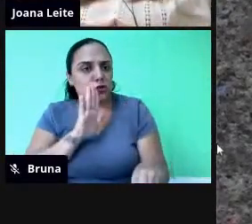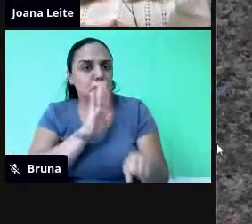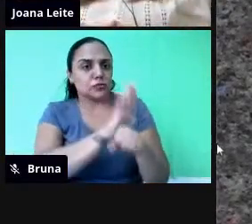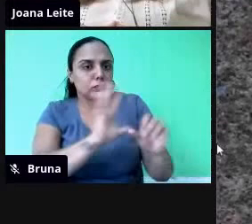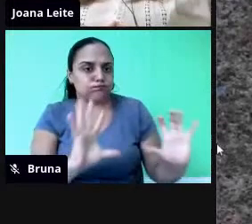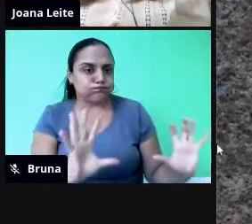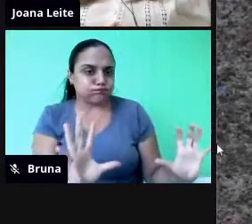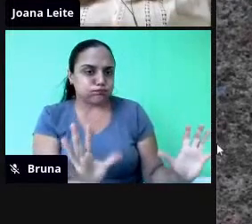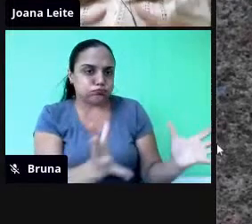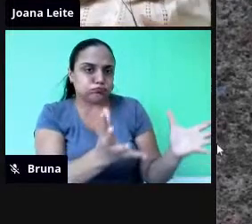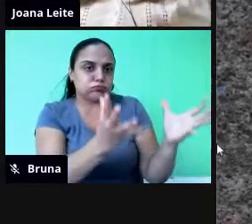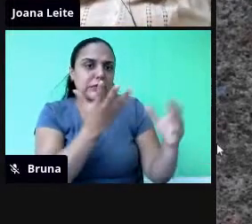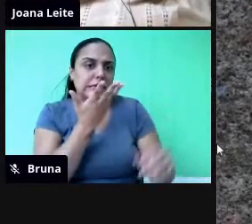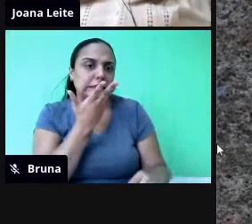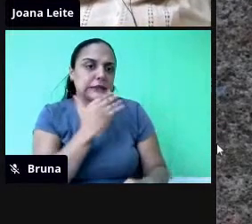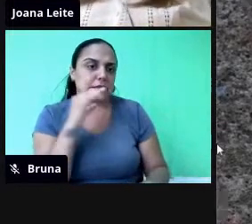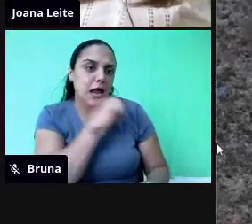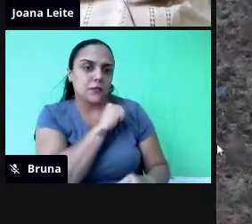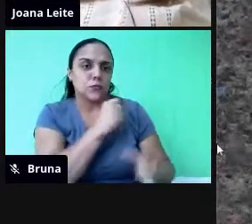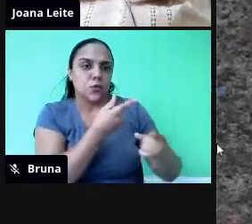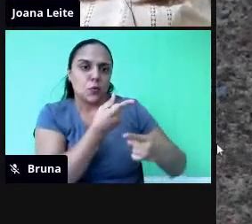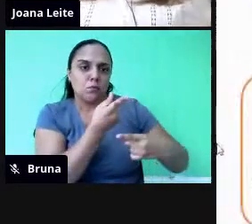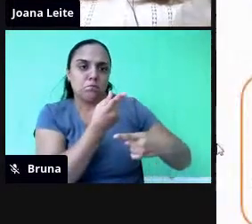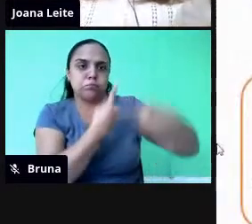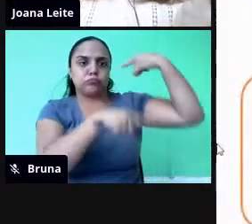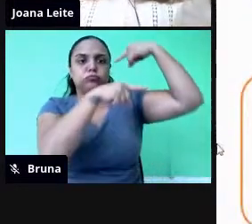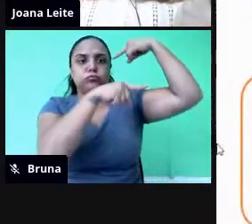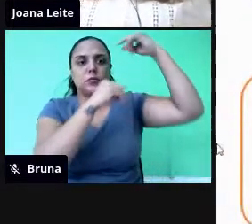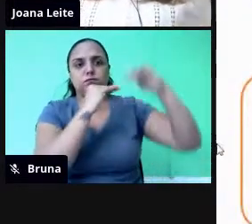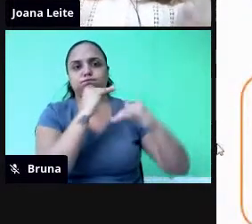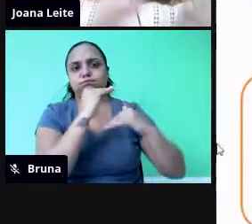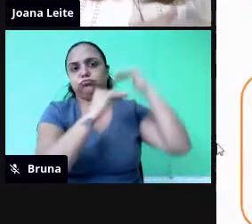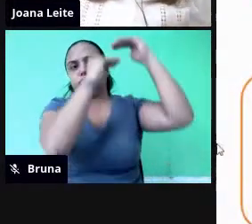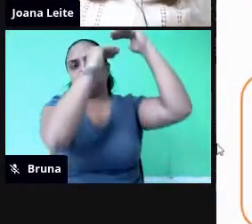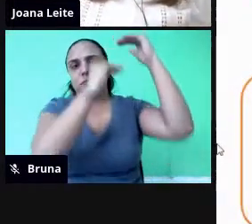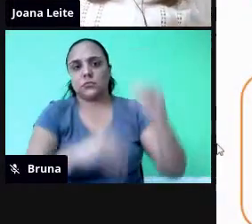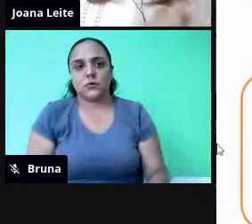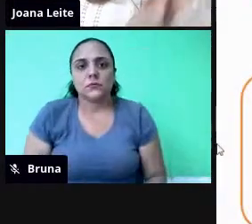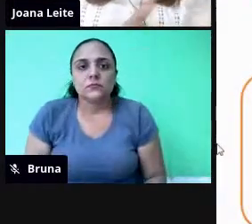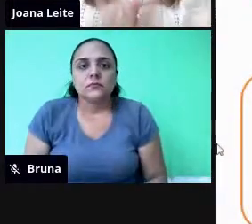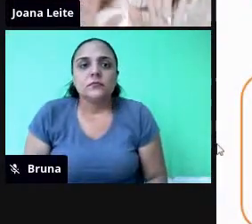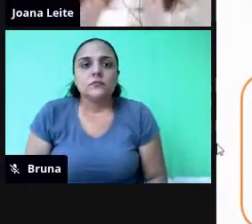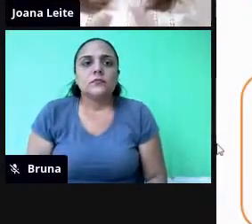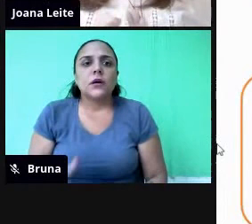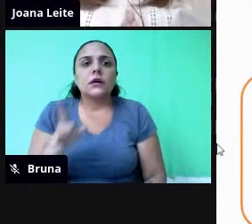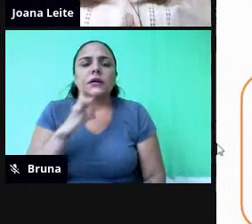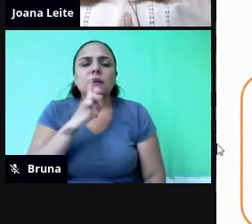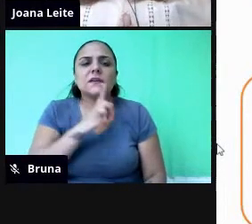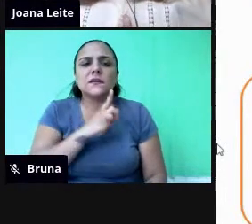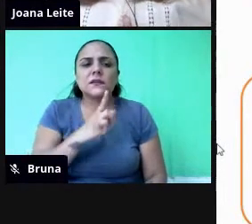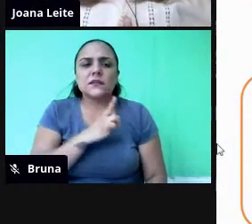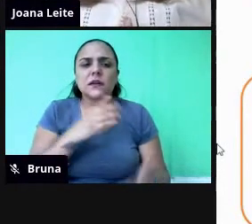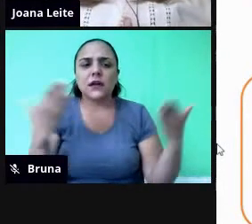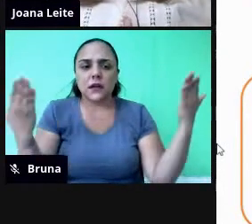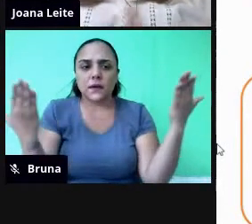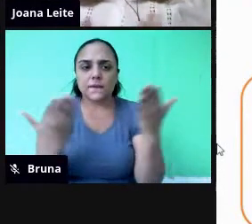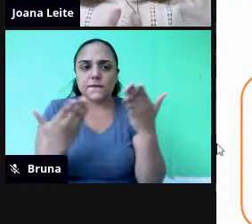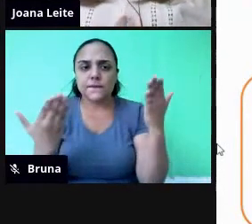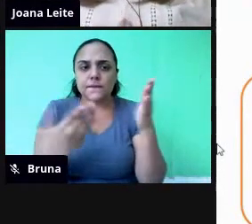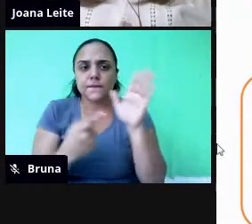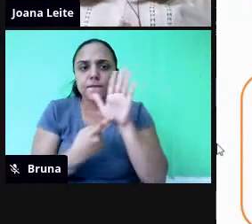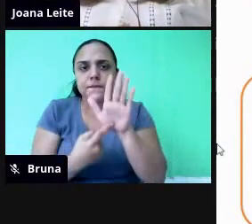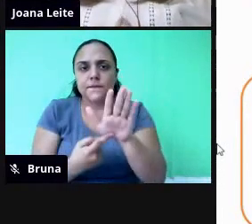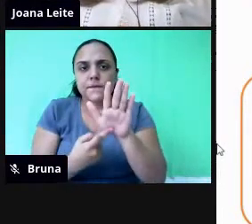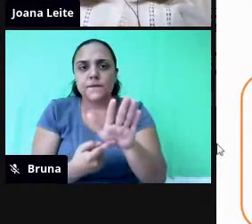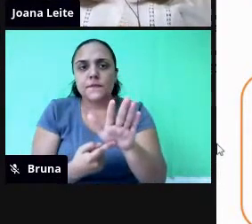completo possível para essa criança, né, para estimular esse desenvolvimento. E aí a gente entra justamente na nossa área,